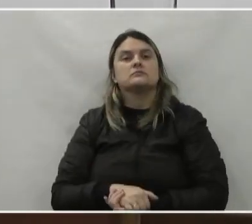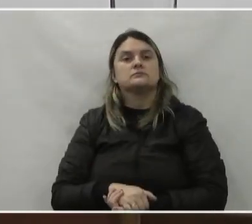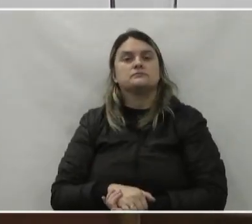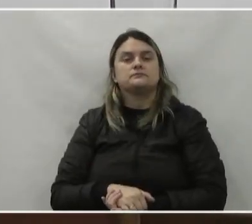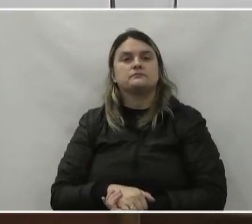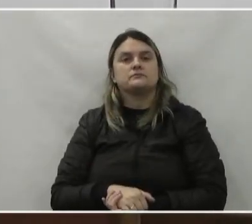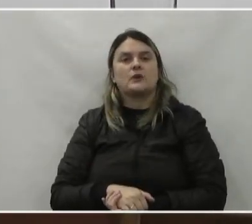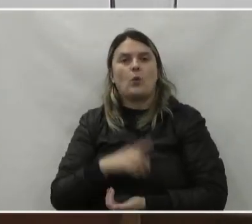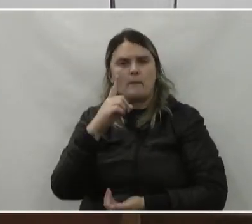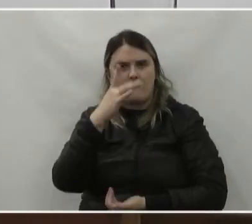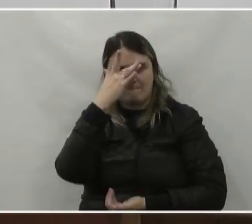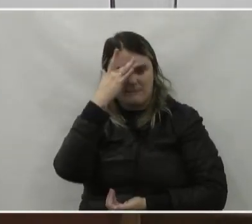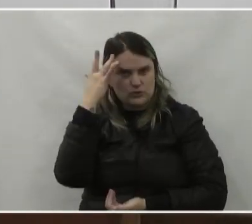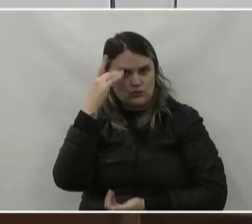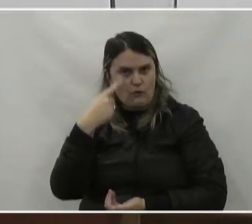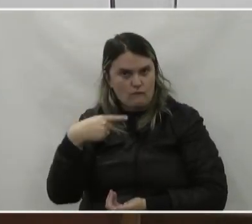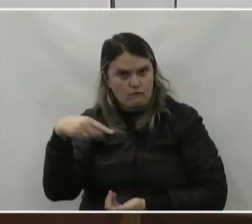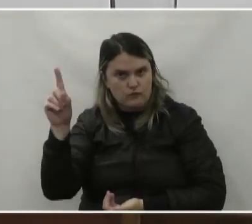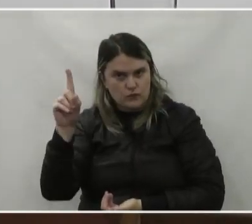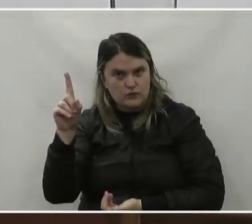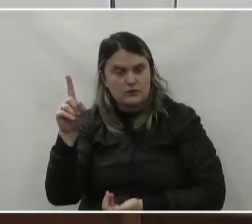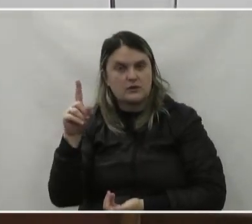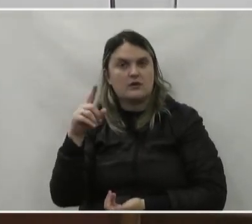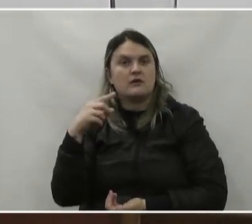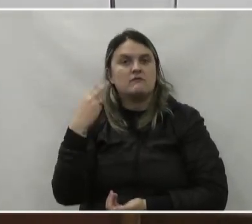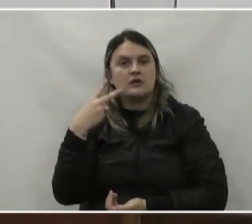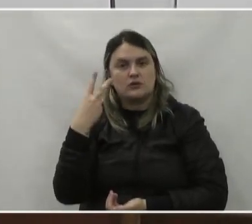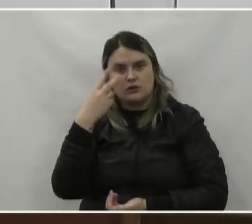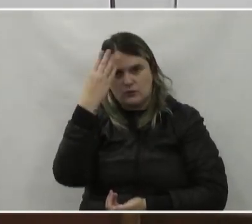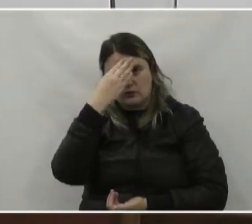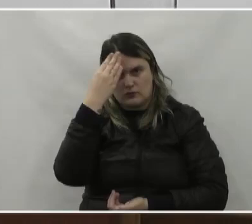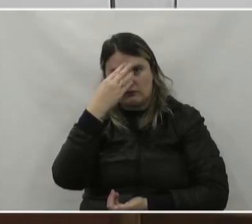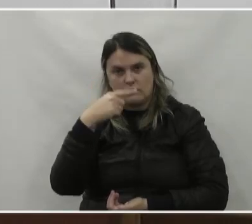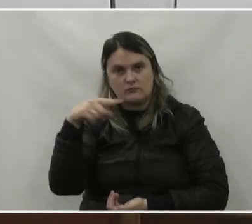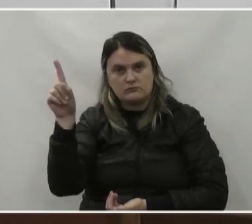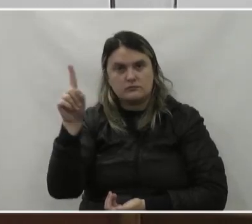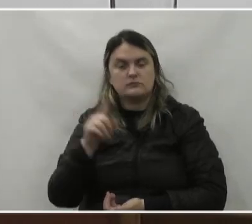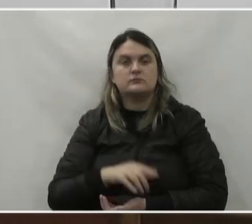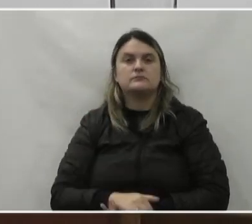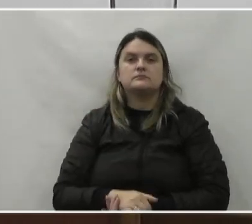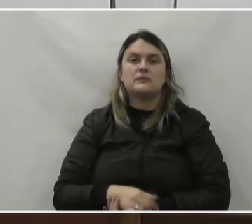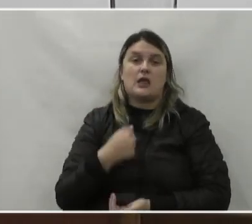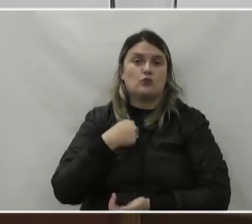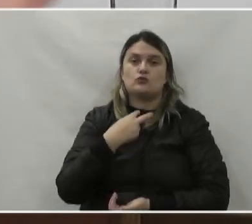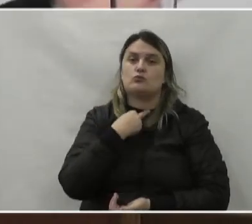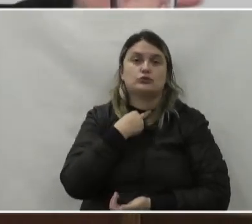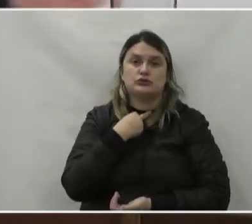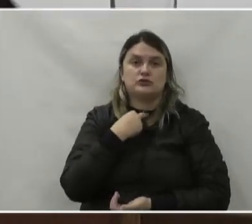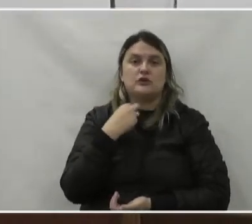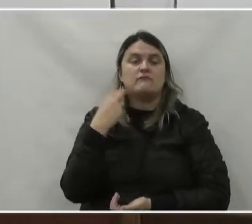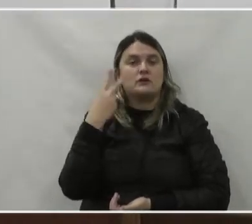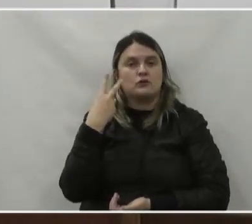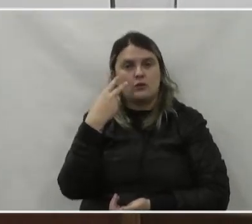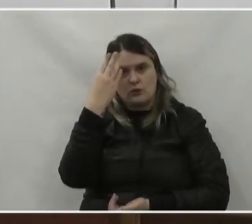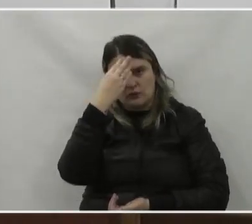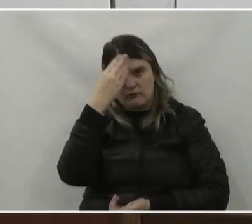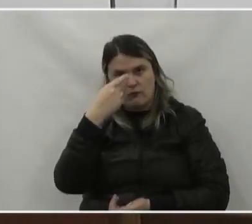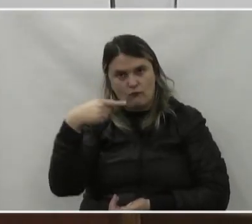que um representante da Câmara de Vereadores estivesse presente. Eu não pude estar no momento, senão eu mesmo iria. Então, né?